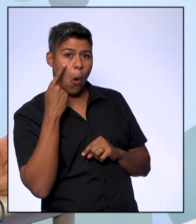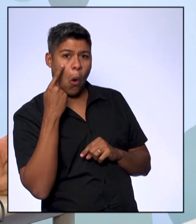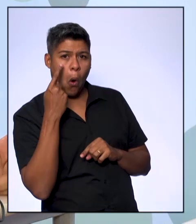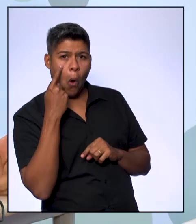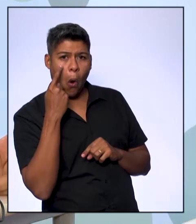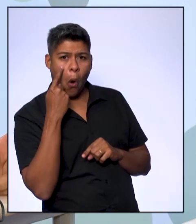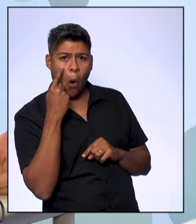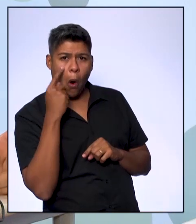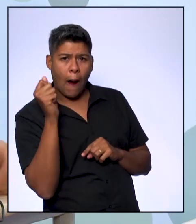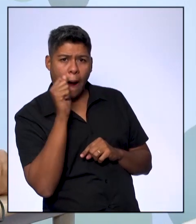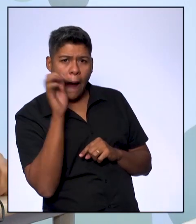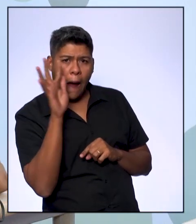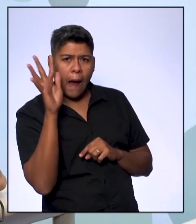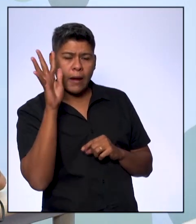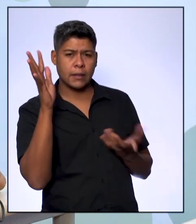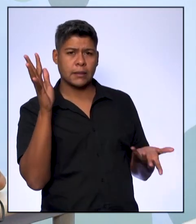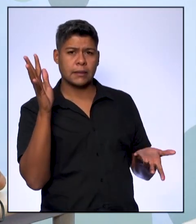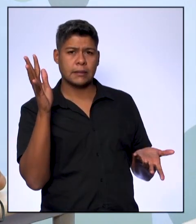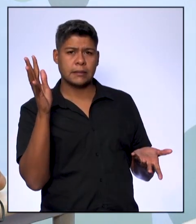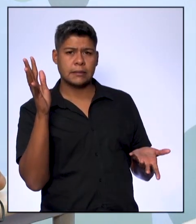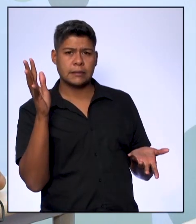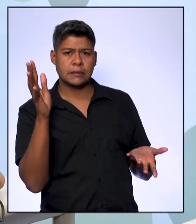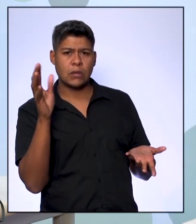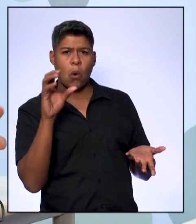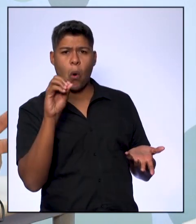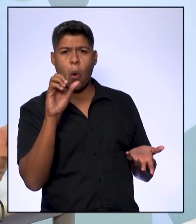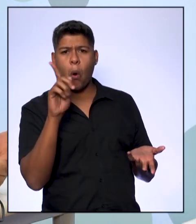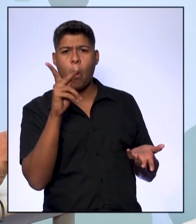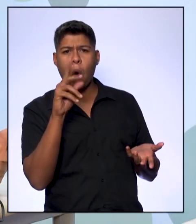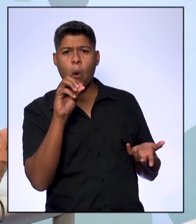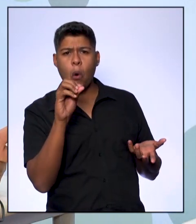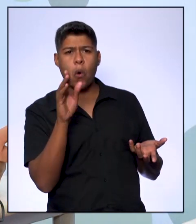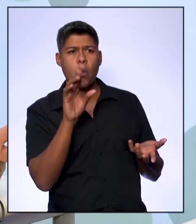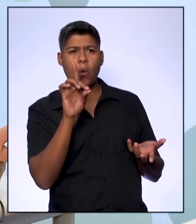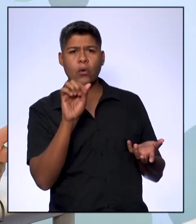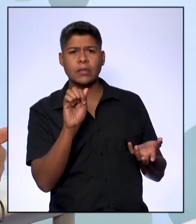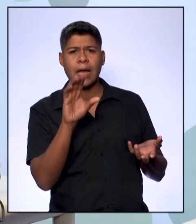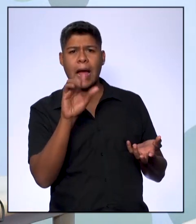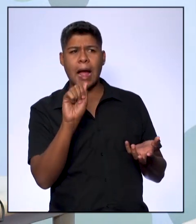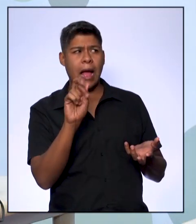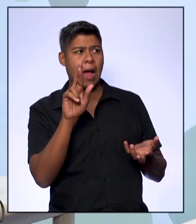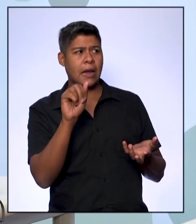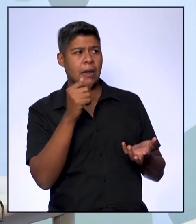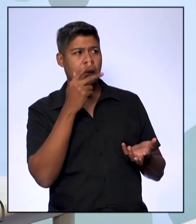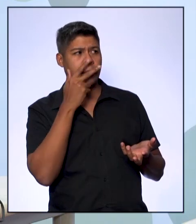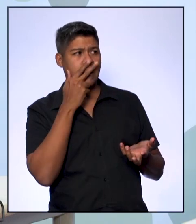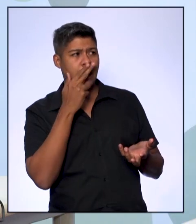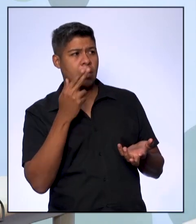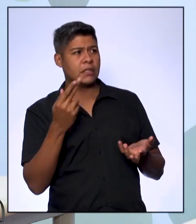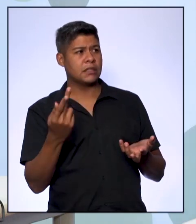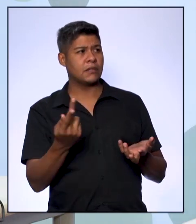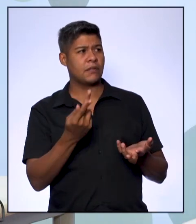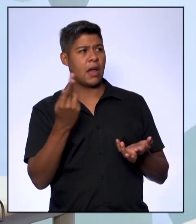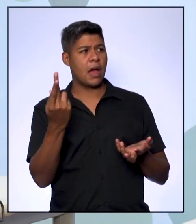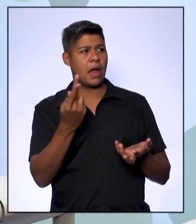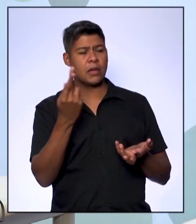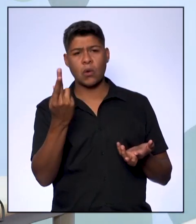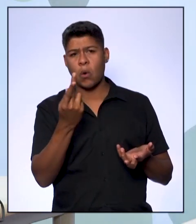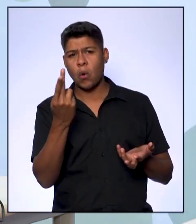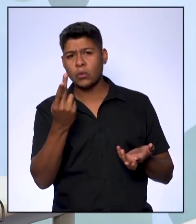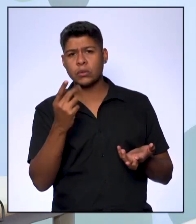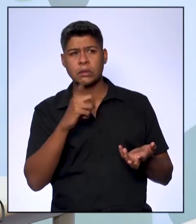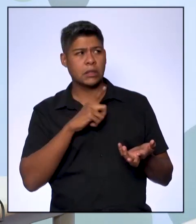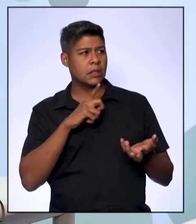mas o olho da cara professor a já ouvi falar quando é algo muito valioso isso se você